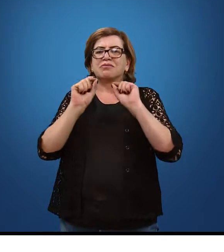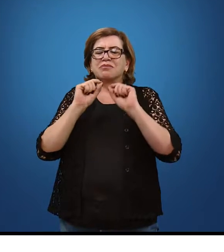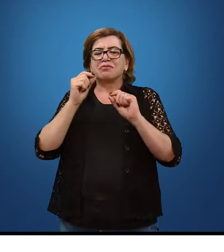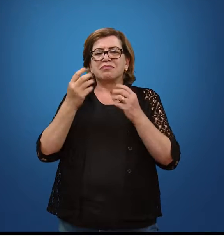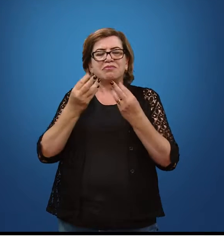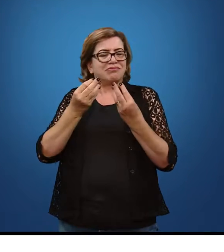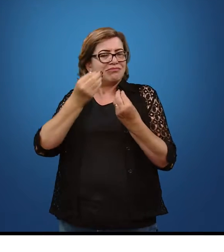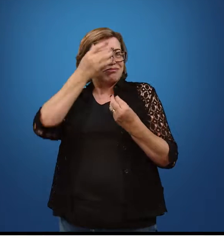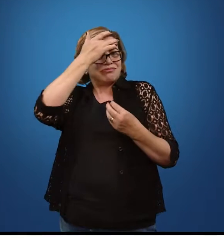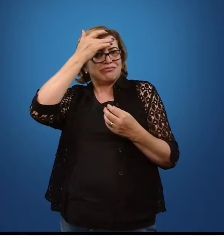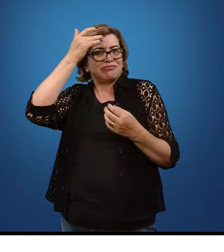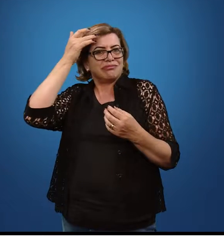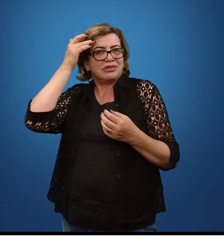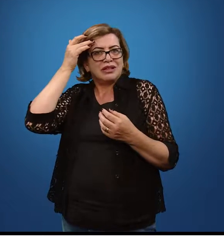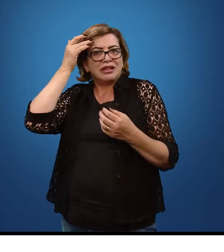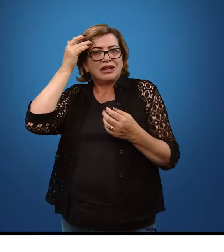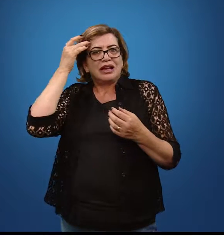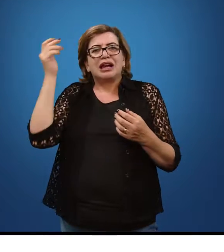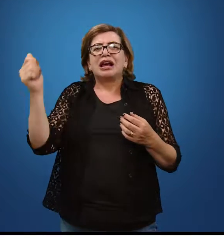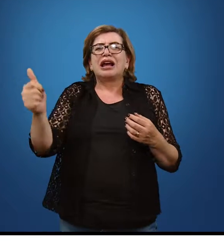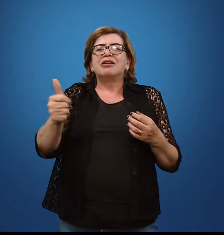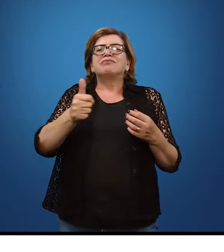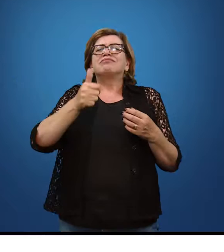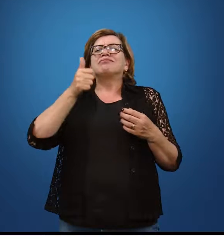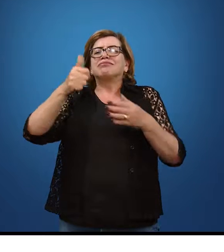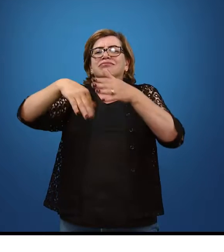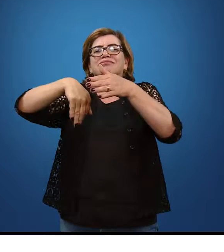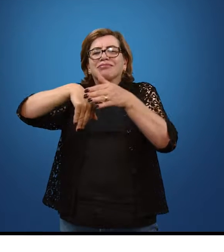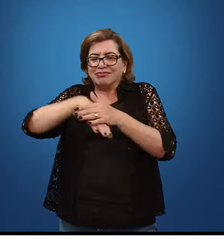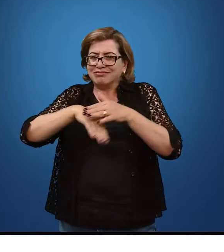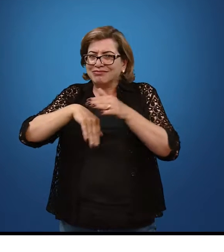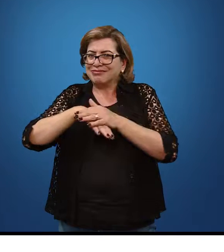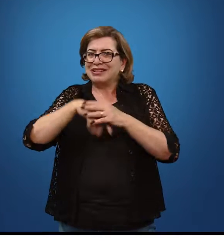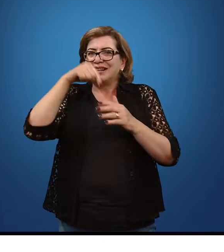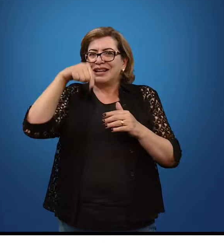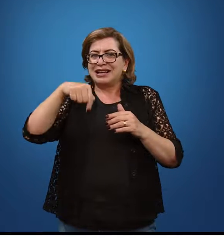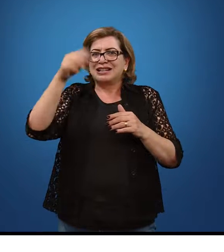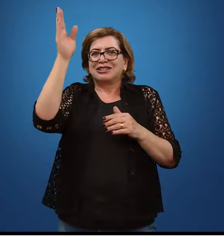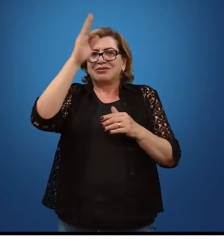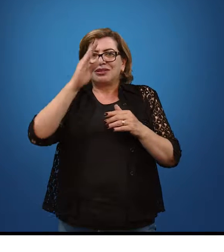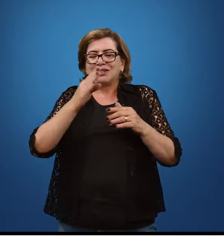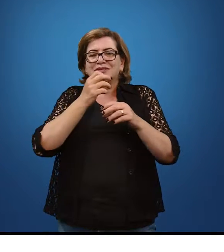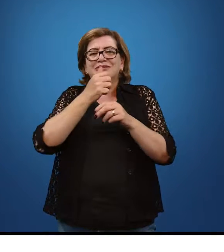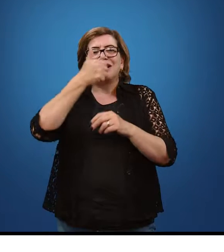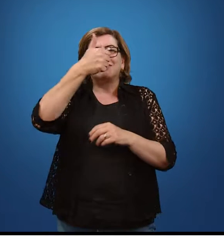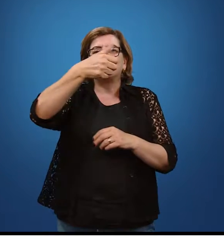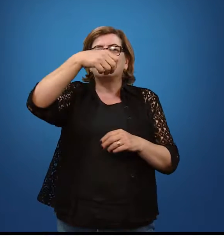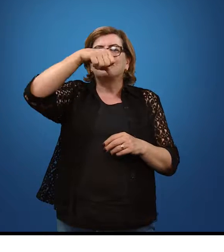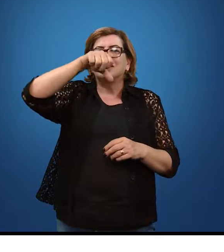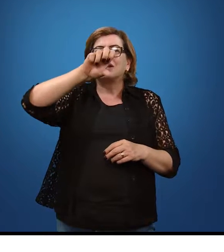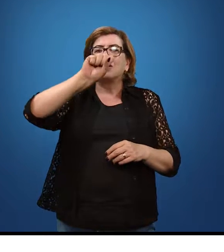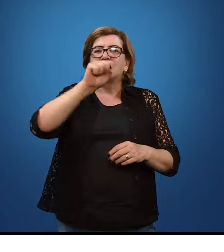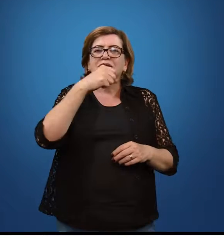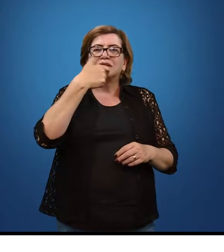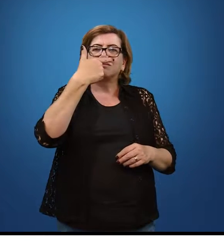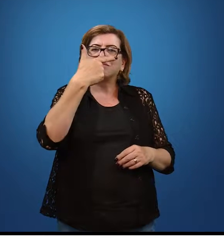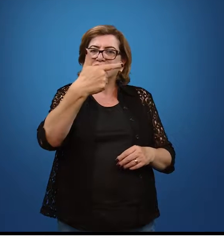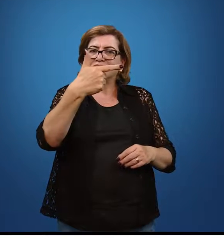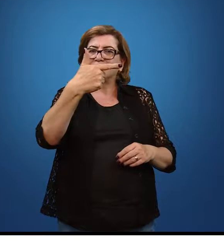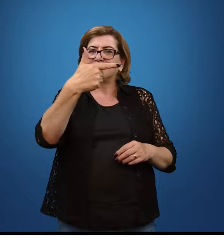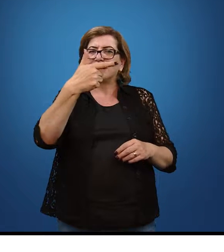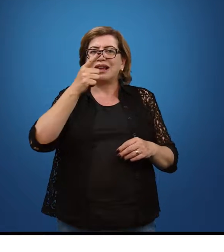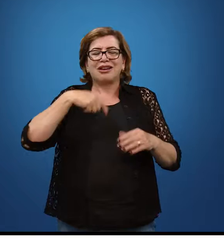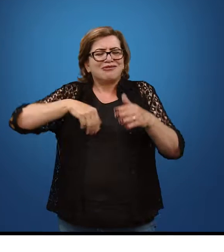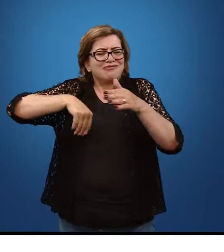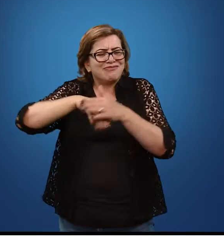pessoas, a melhor seleção brasileira de futebol foi a de 1982, né, onde é um